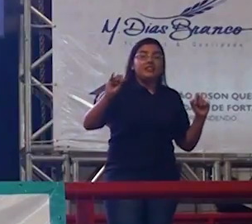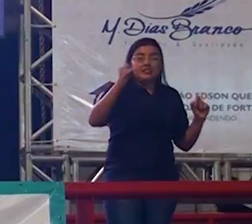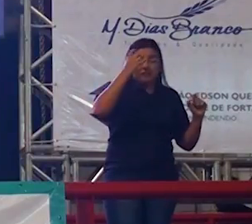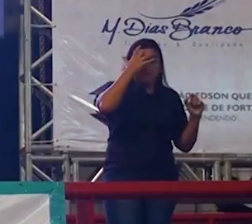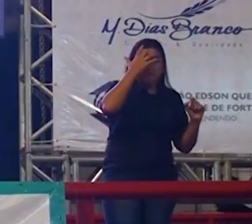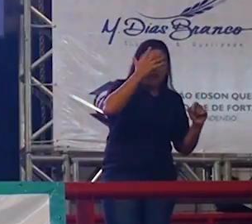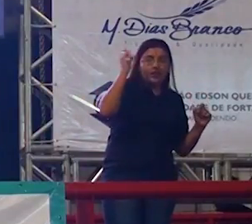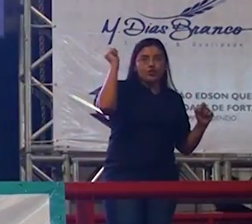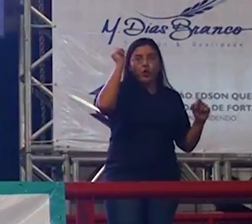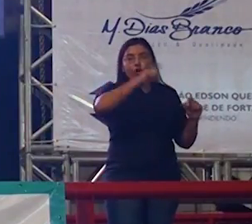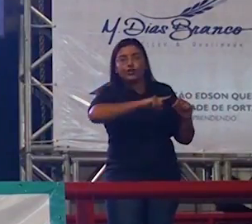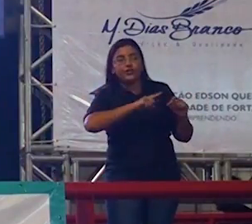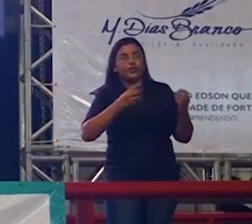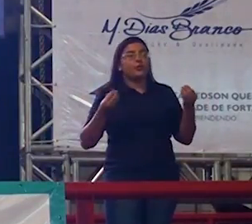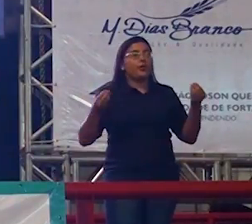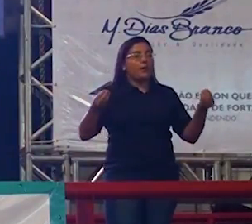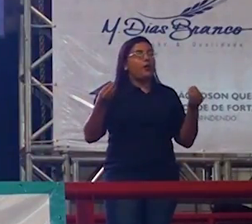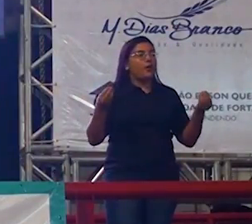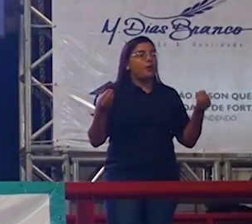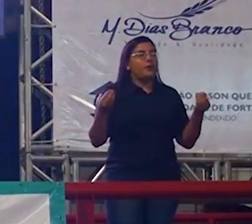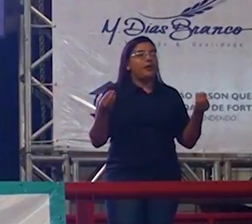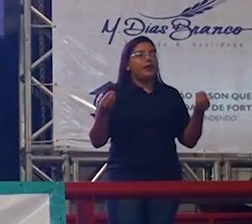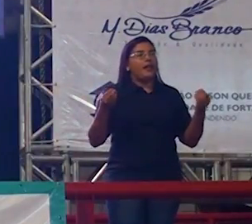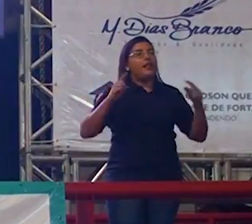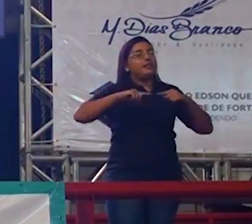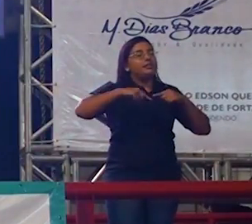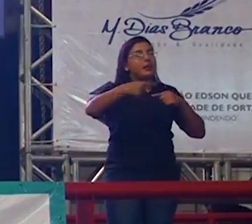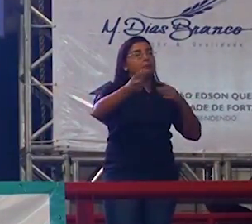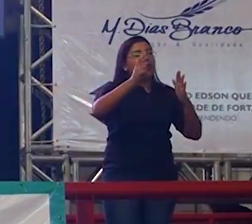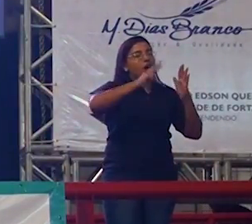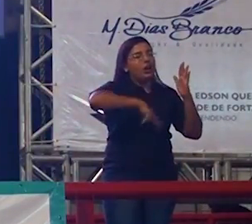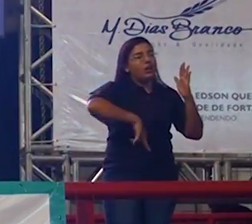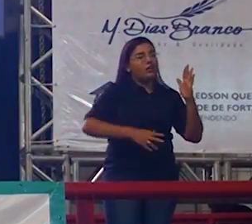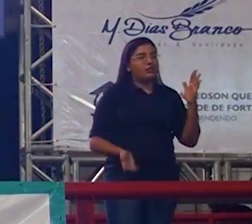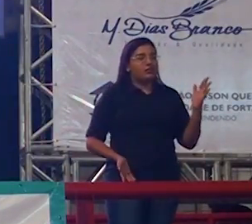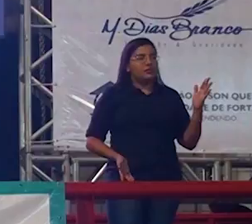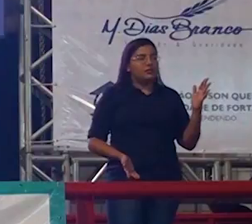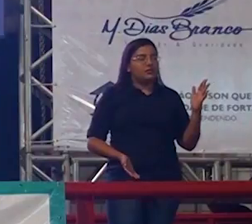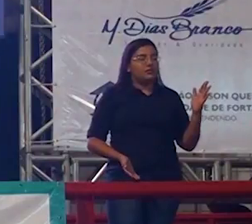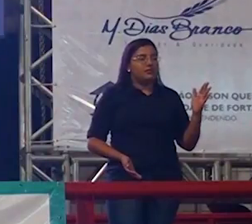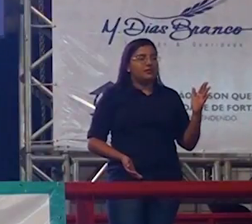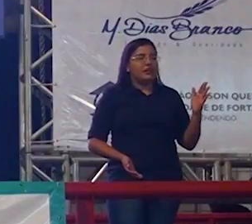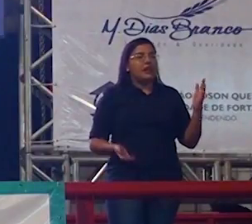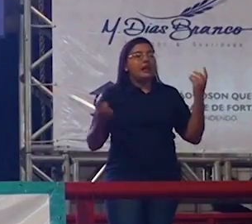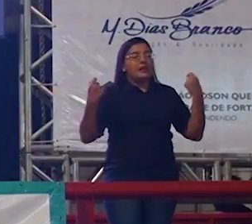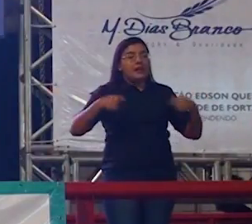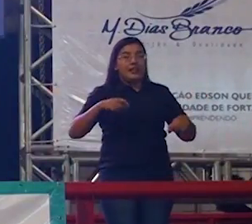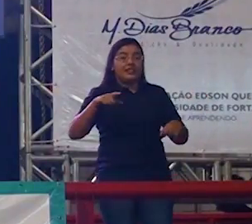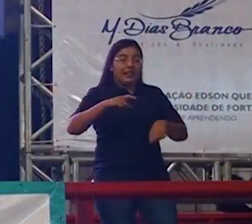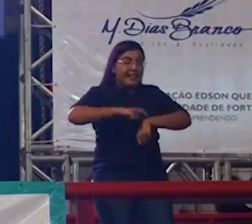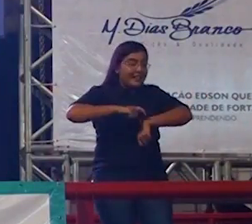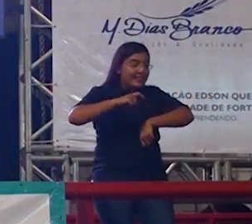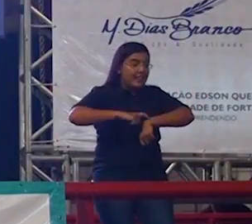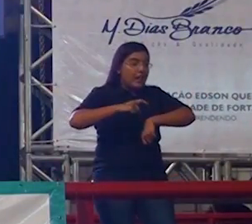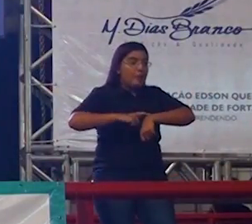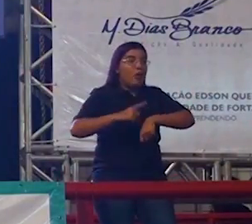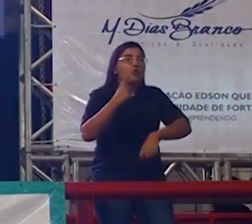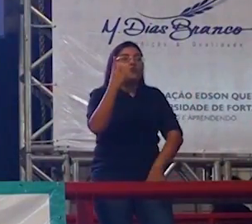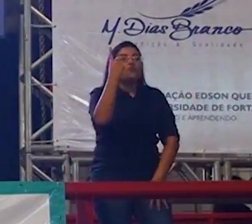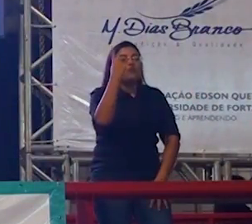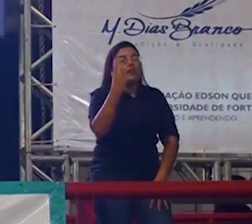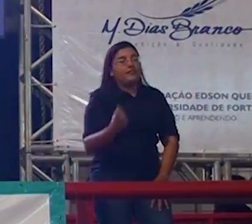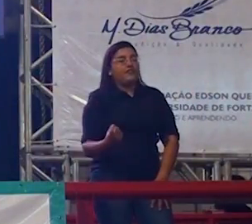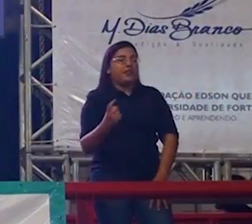fácil ou difícil depois que você lê. Agora eu lhe digo uma coisa, você só tem tempo para ler a